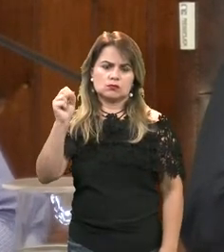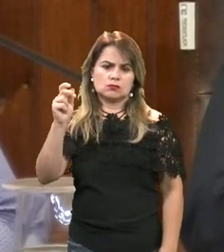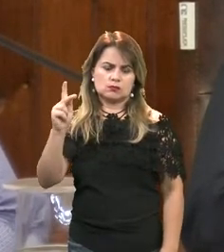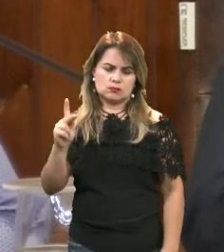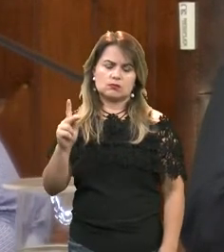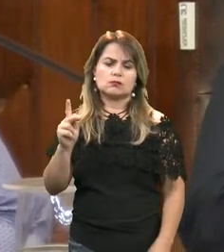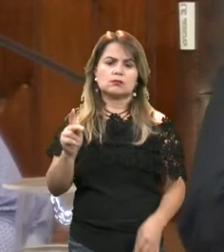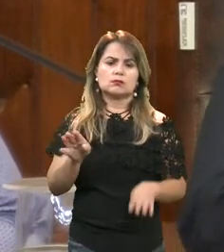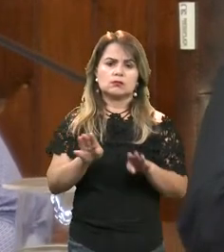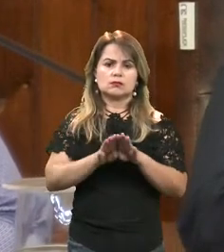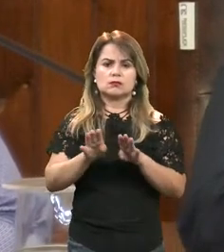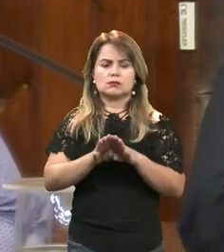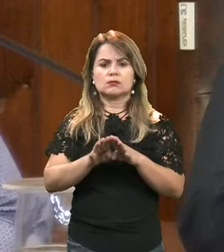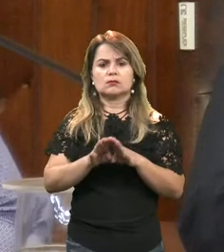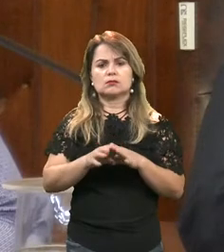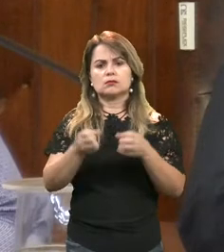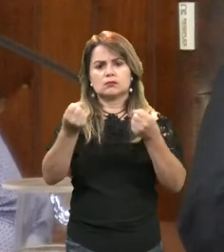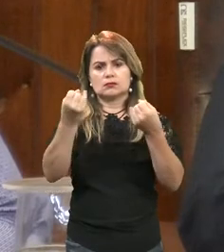e o sistema da